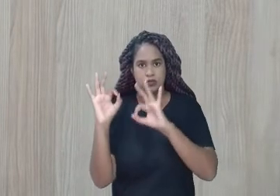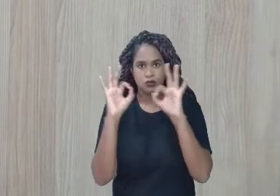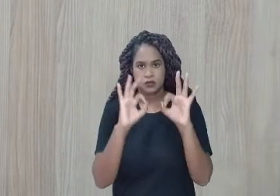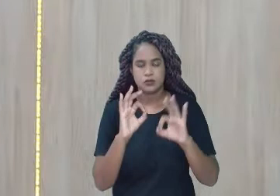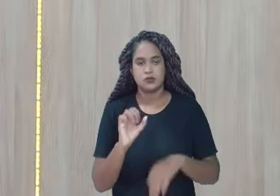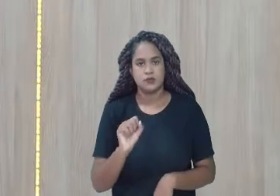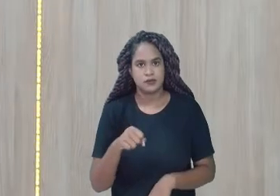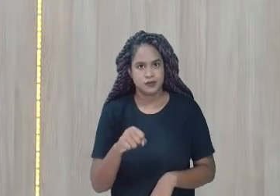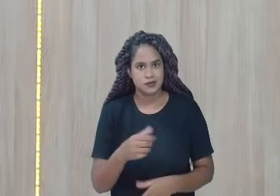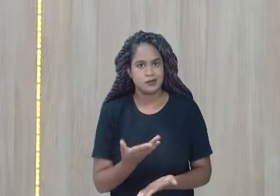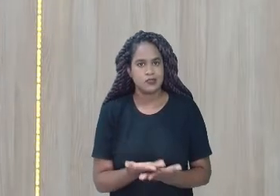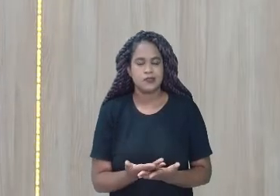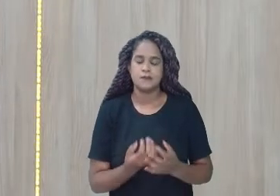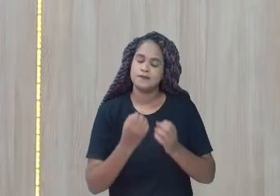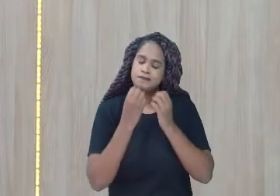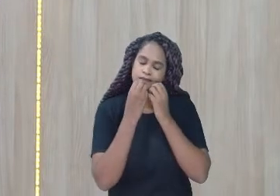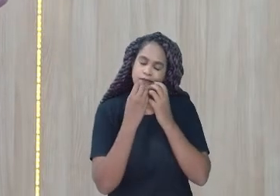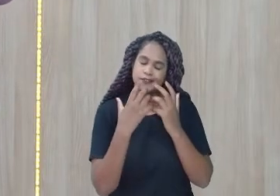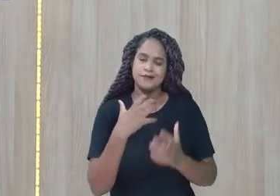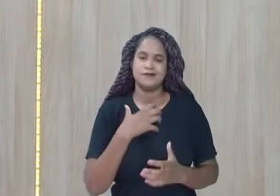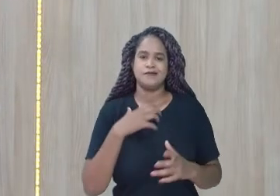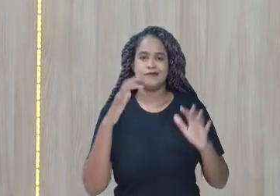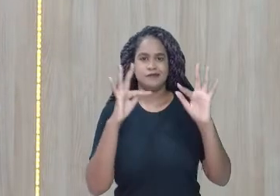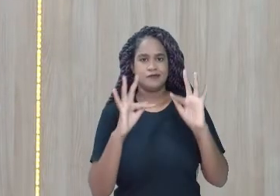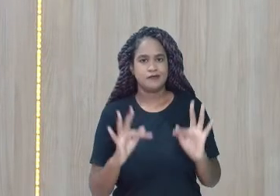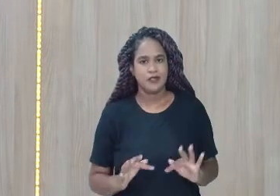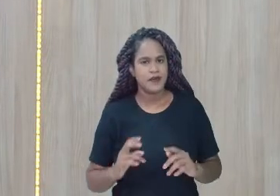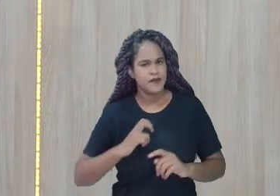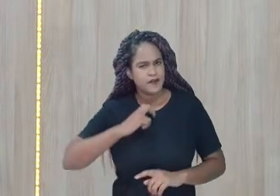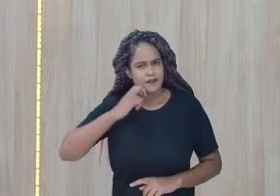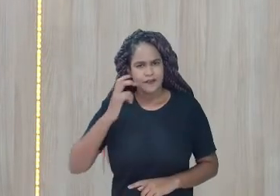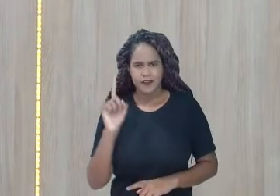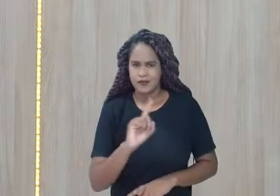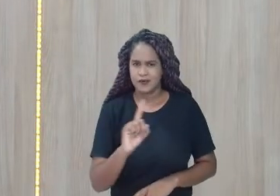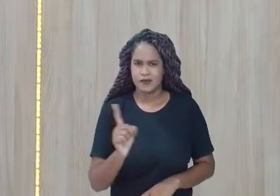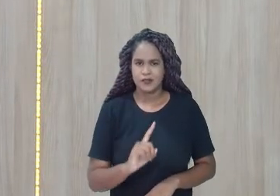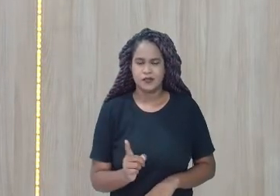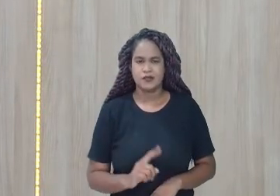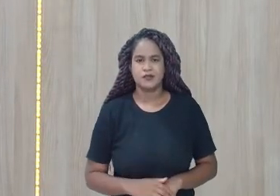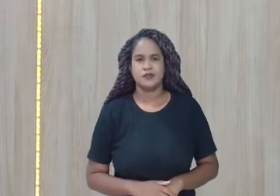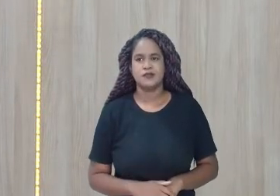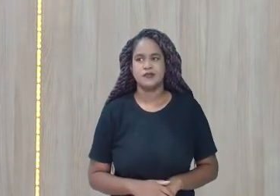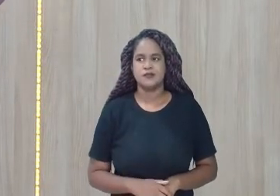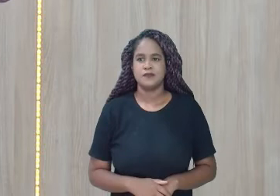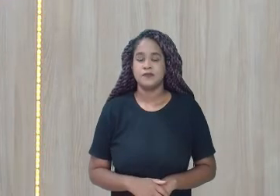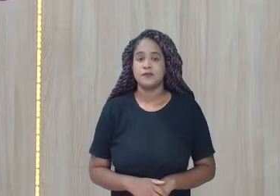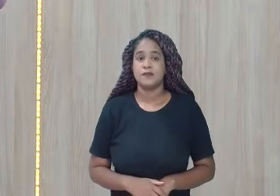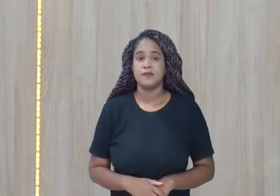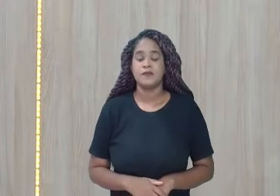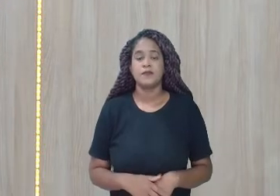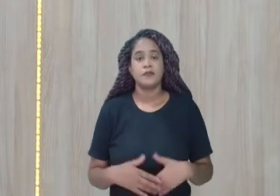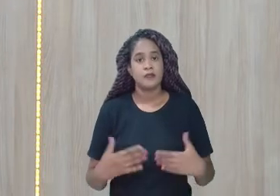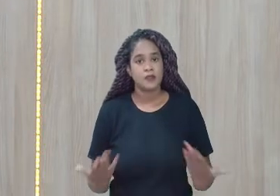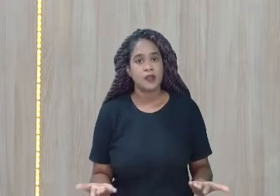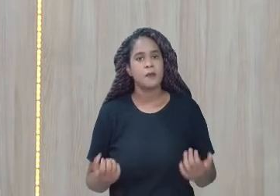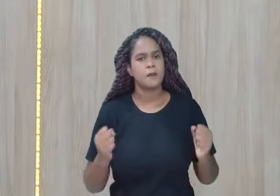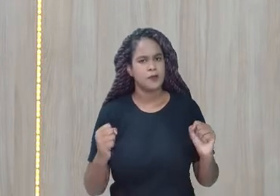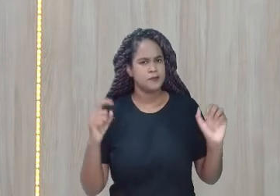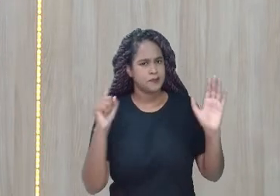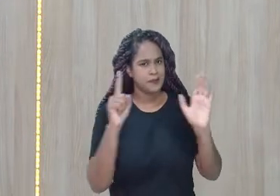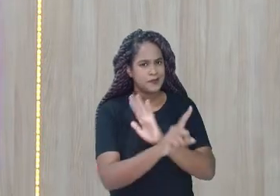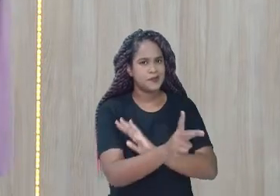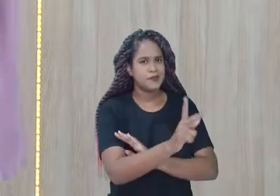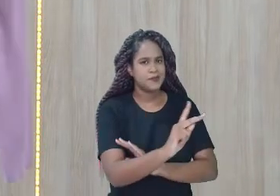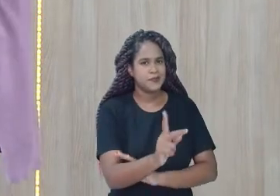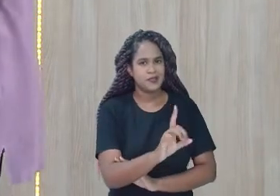Ah, que bom, eu fico feliz, viu? Não se acanhe. A professora Adriana adora responder perguntas. Então, podem perguntar a ela o que